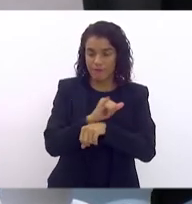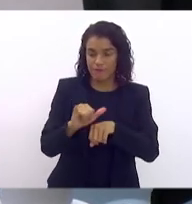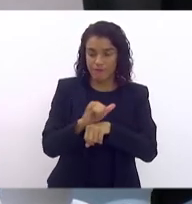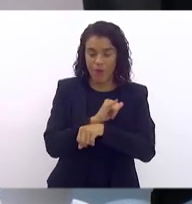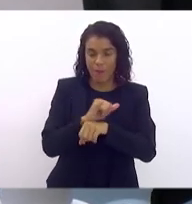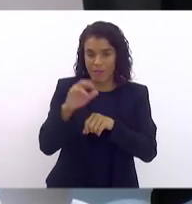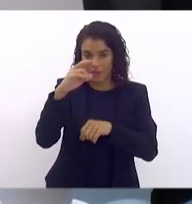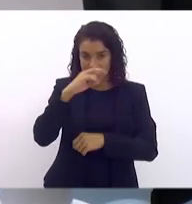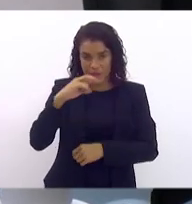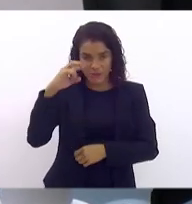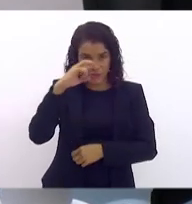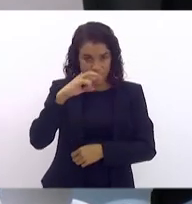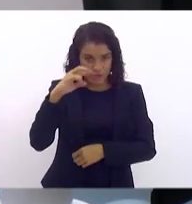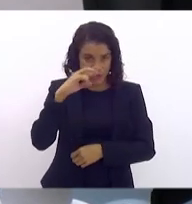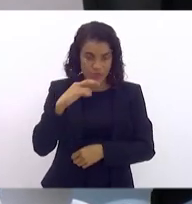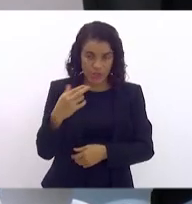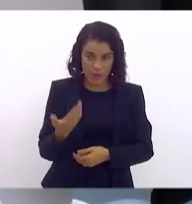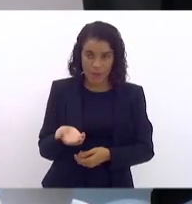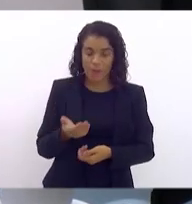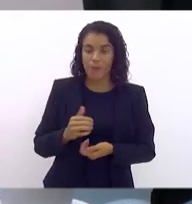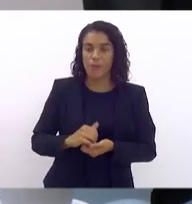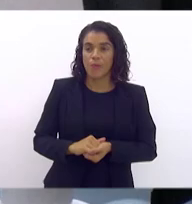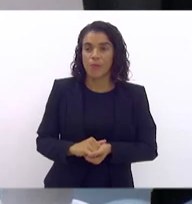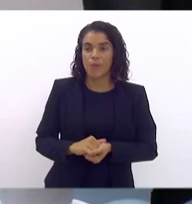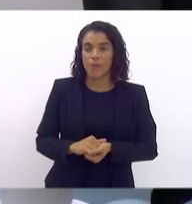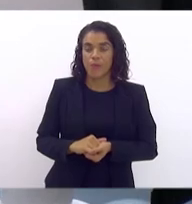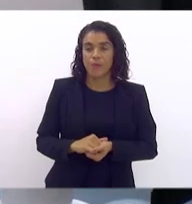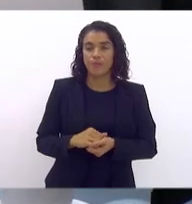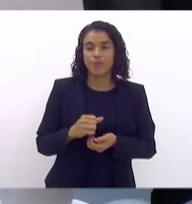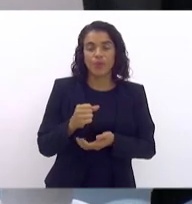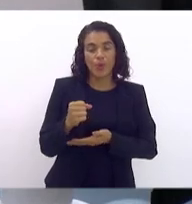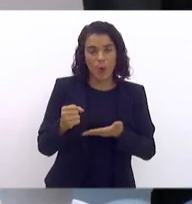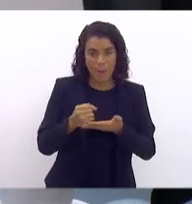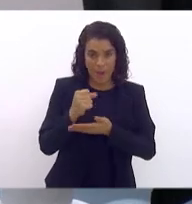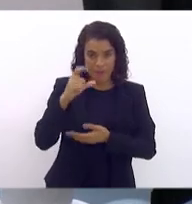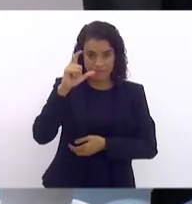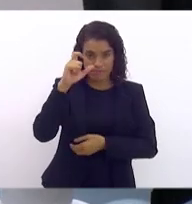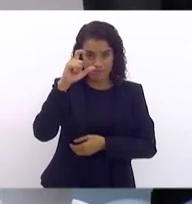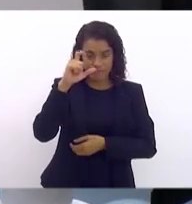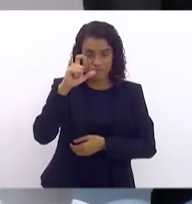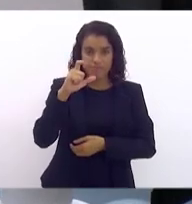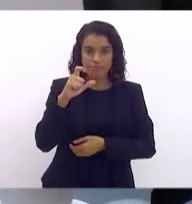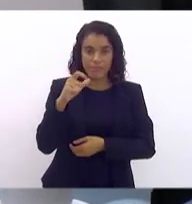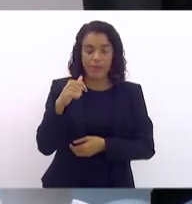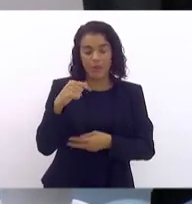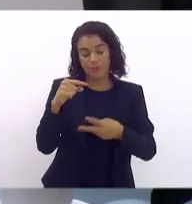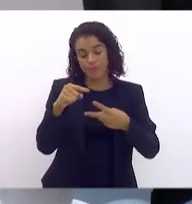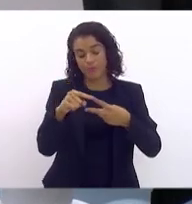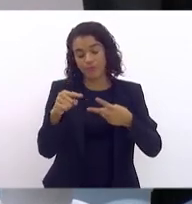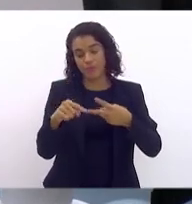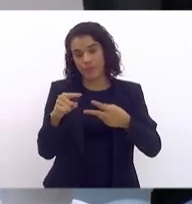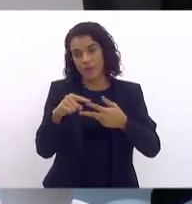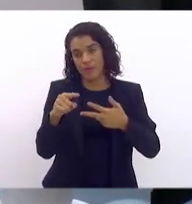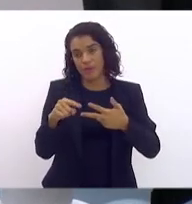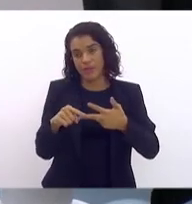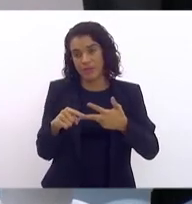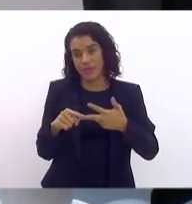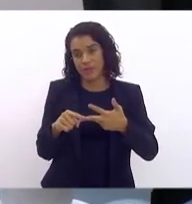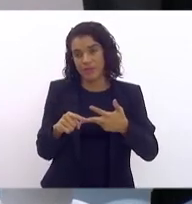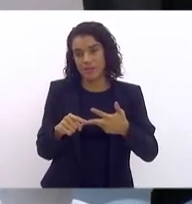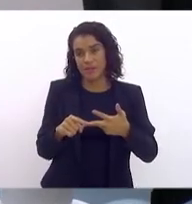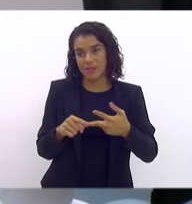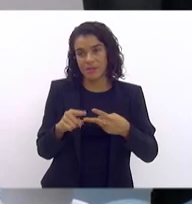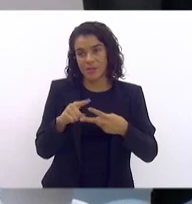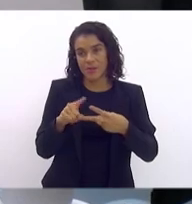realização do reconhecimento de pessoas com base em fotografias faço essas duas perguntas essas